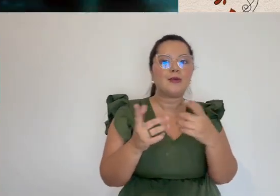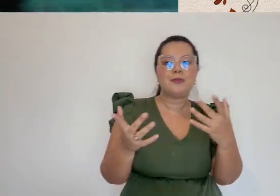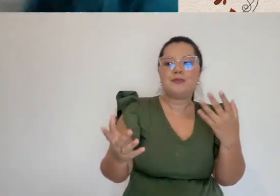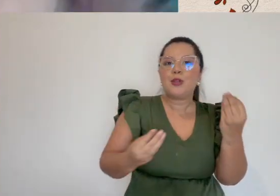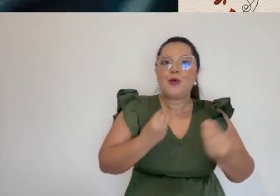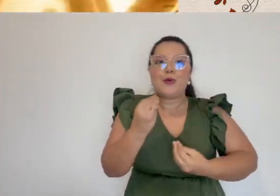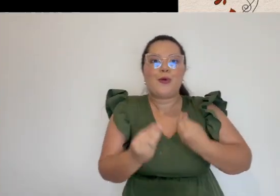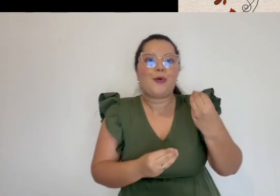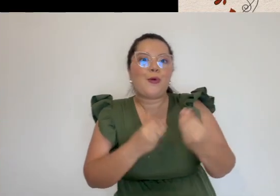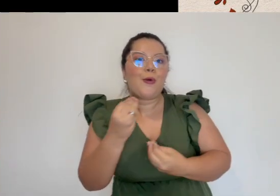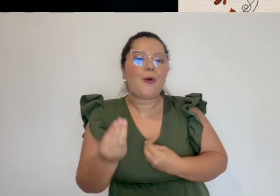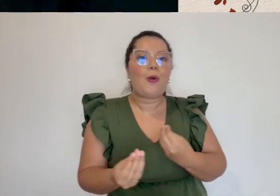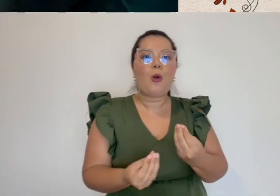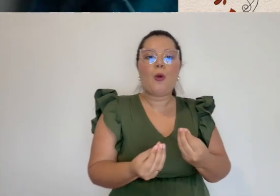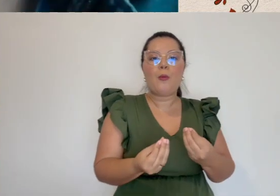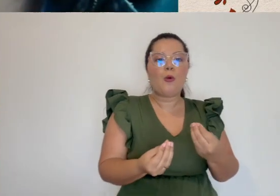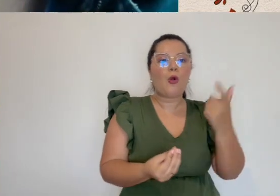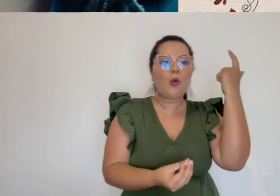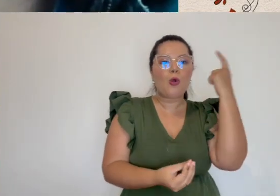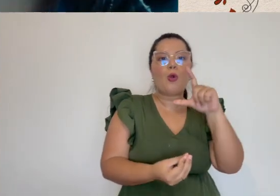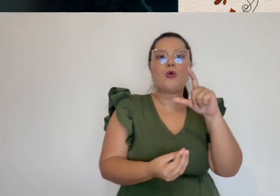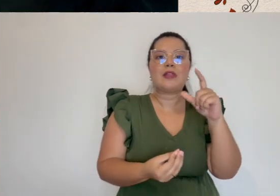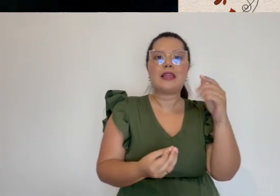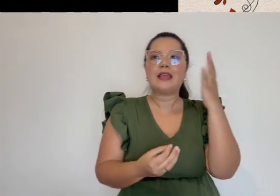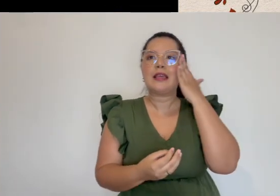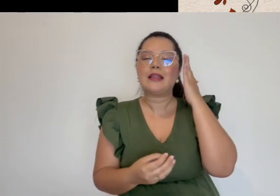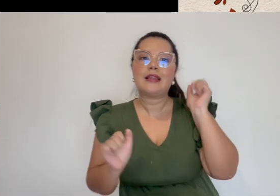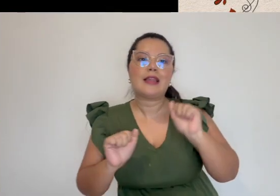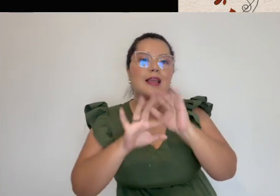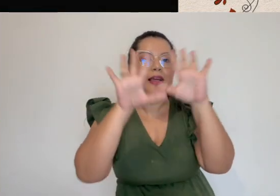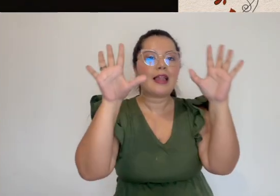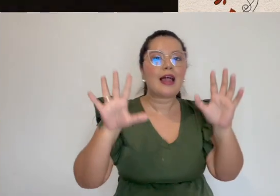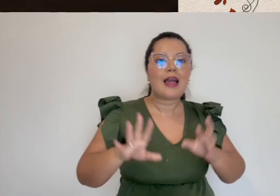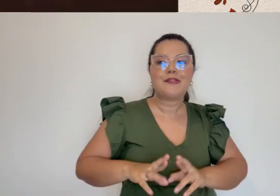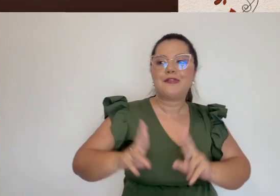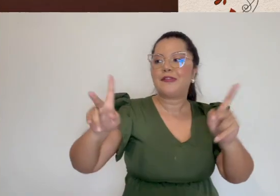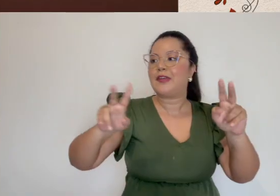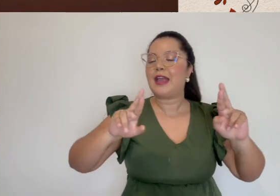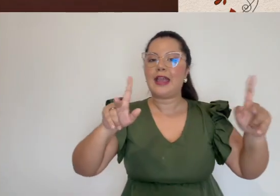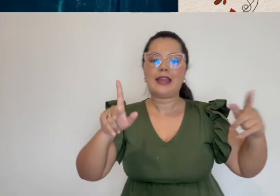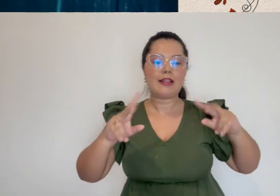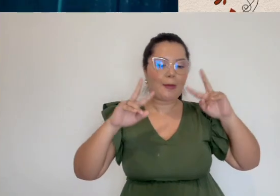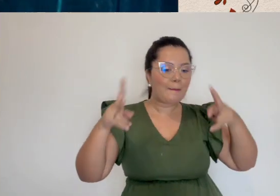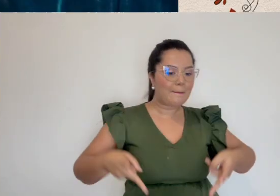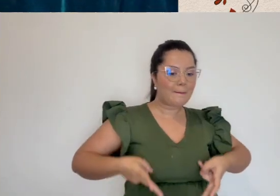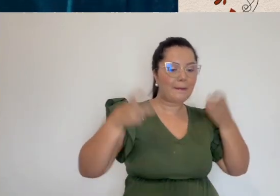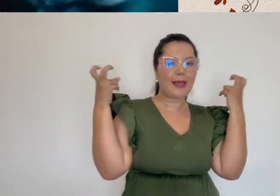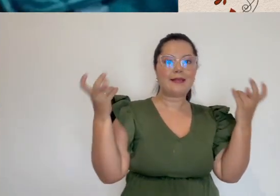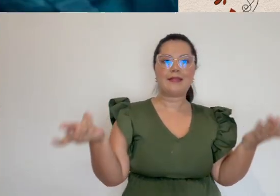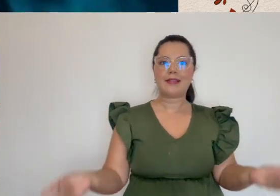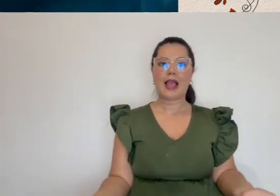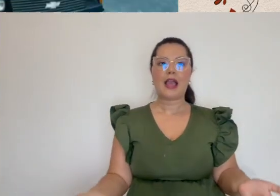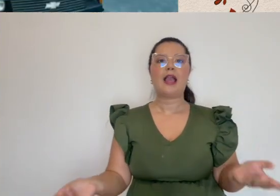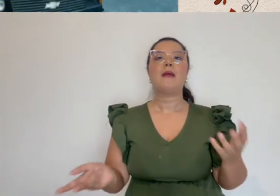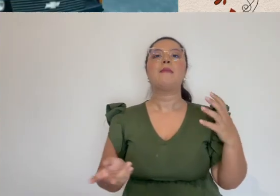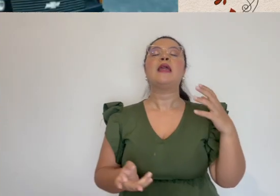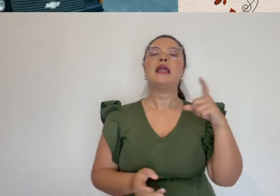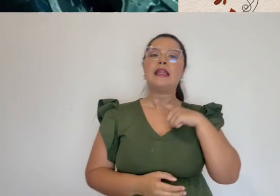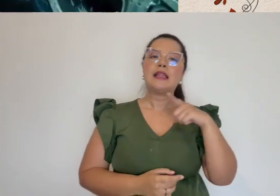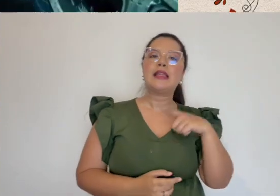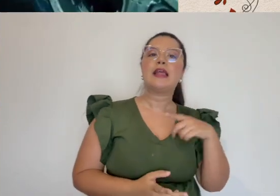dessas descobertas, de como eles estão lidando, né, com as diferenças, com aquilo que eles